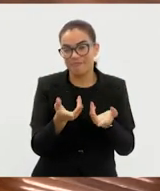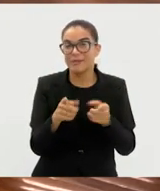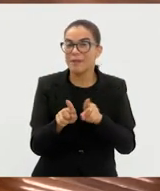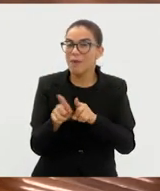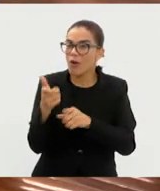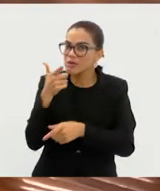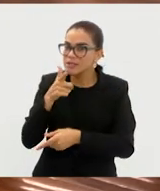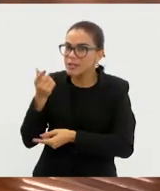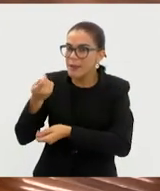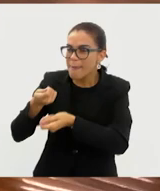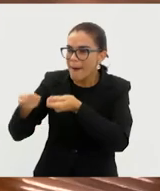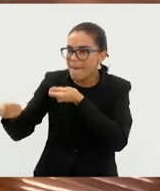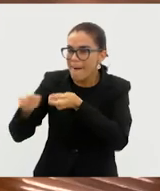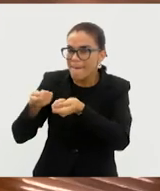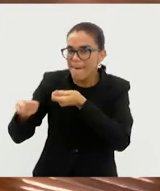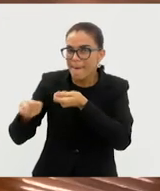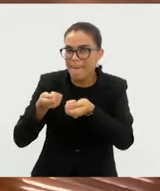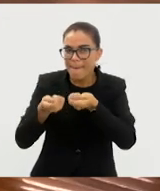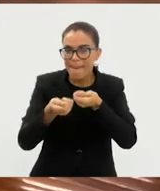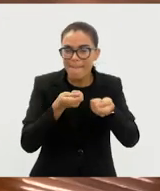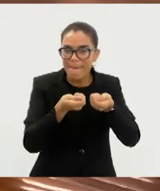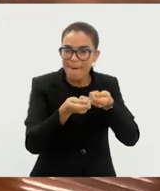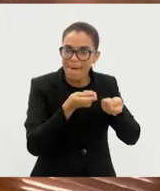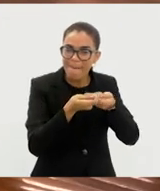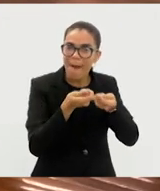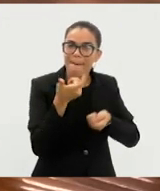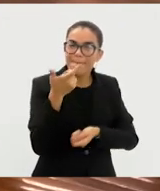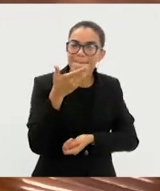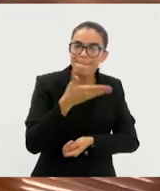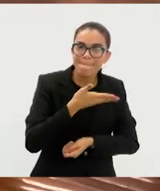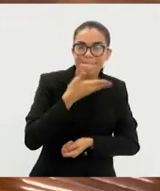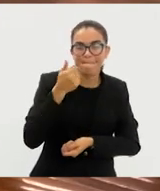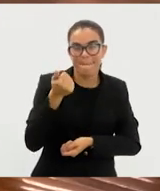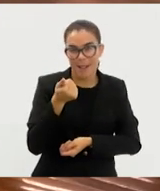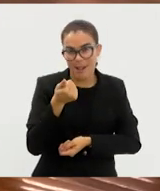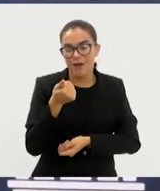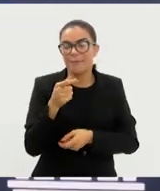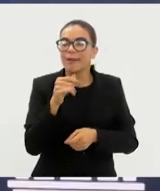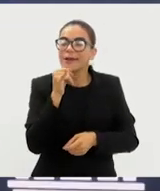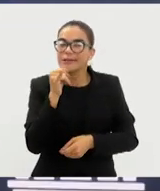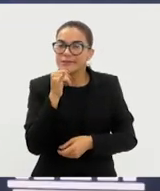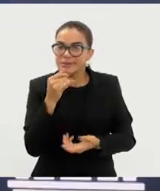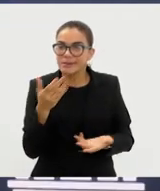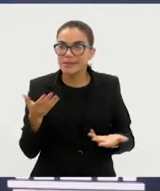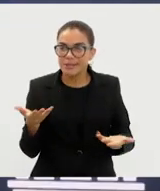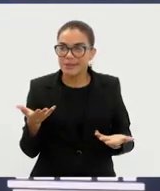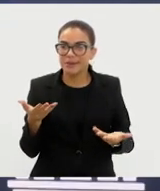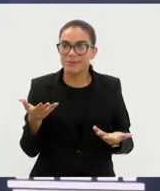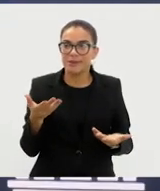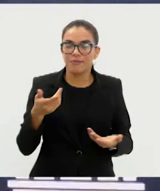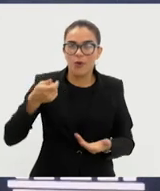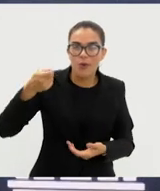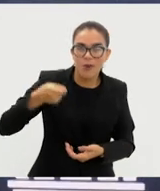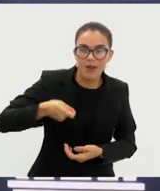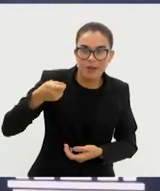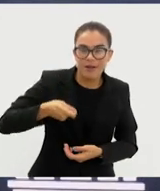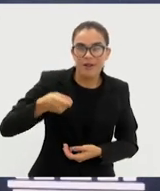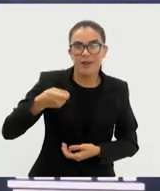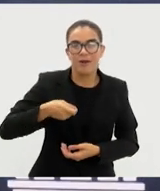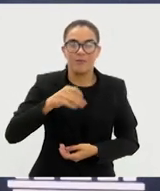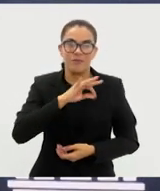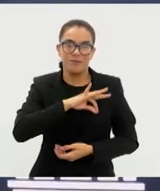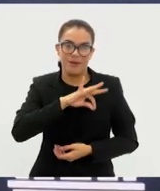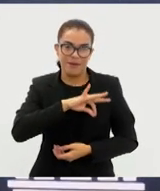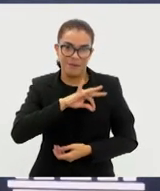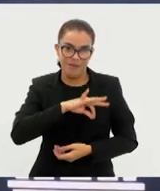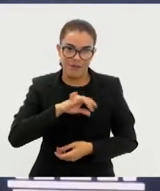negociar maneiras que você melhore receitas, né? Nós tivemos, por exemplo, o leilão da folha de pagamentos